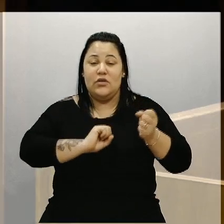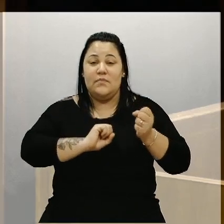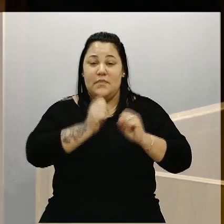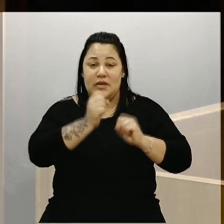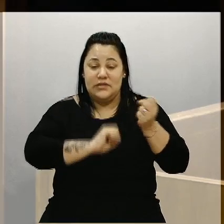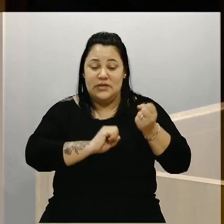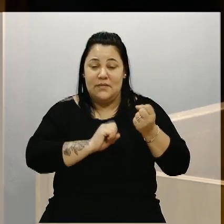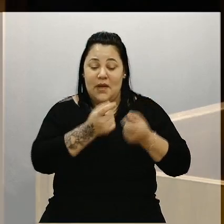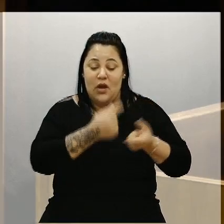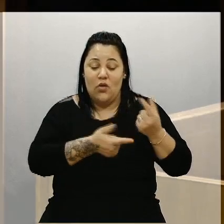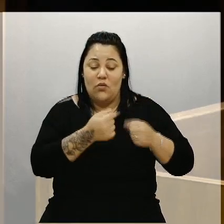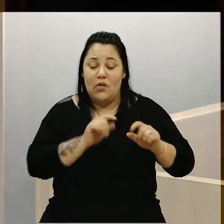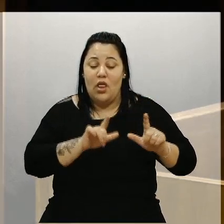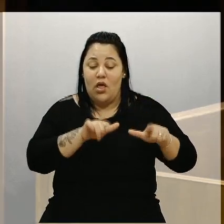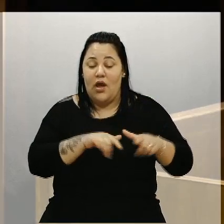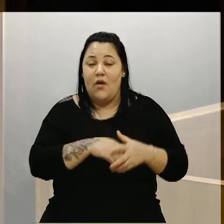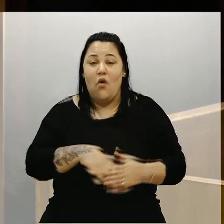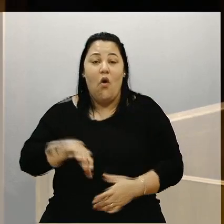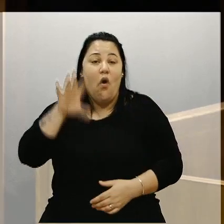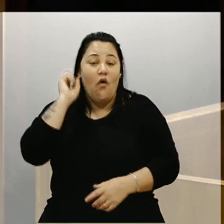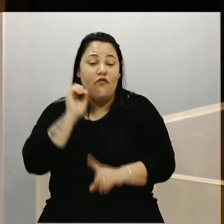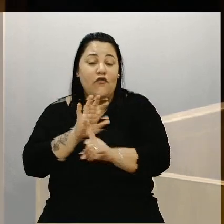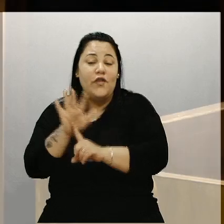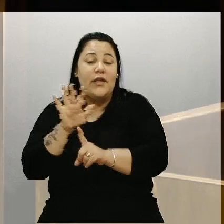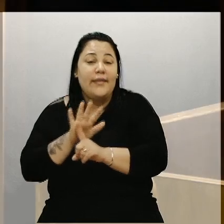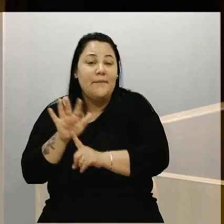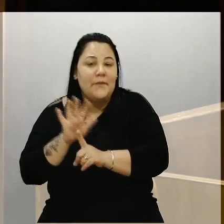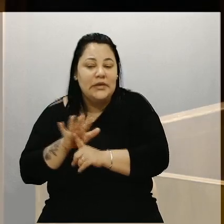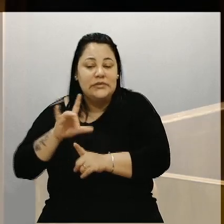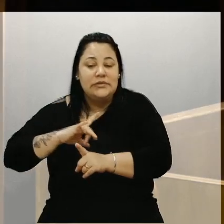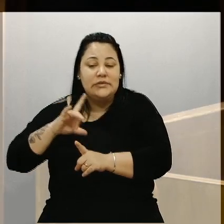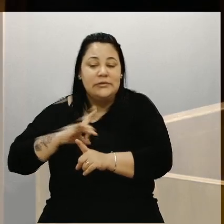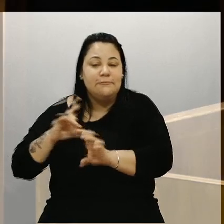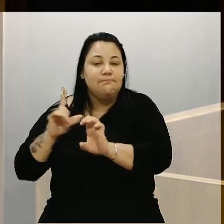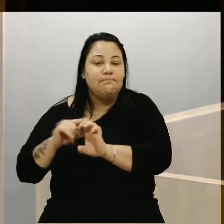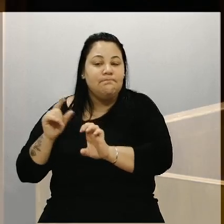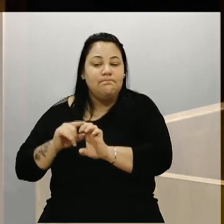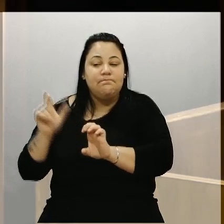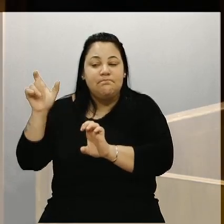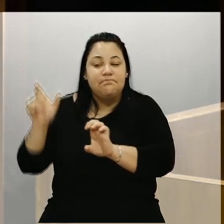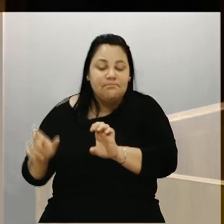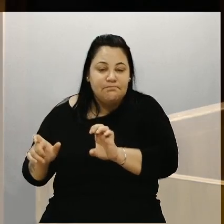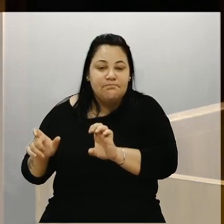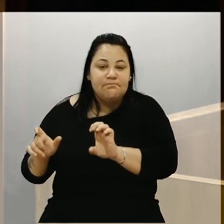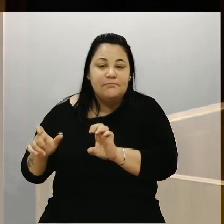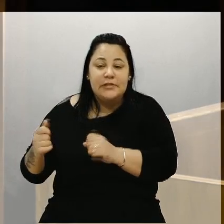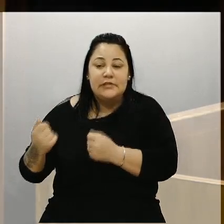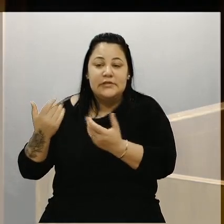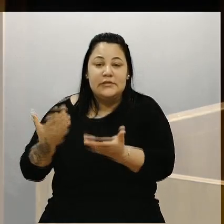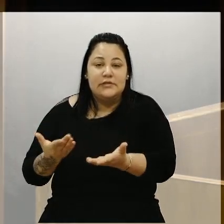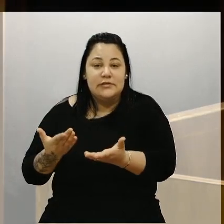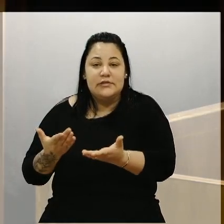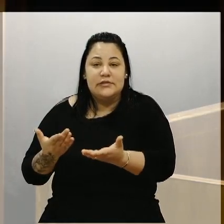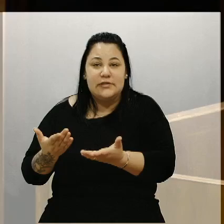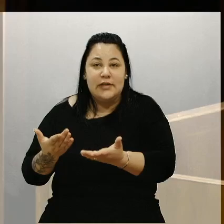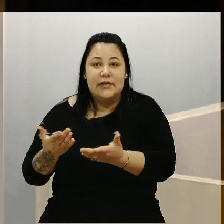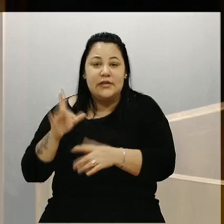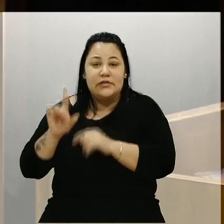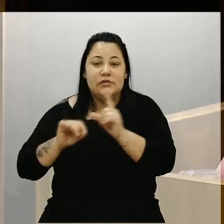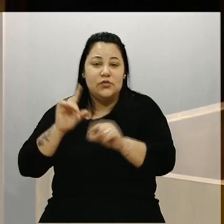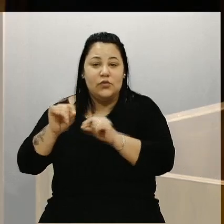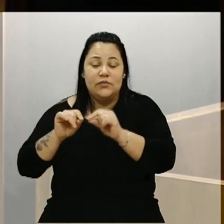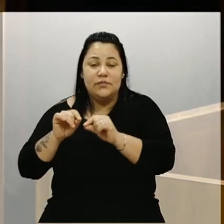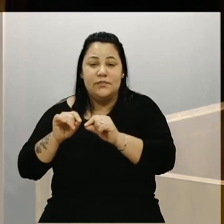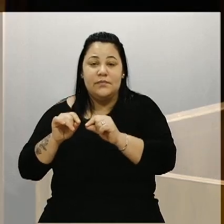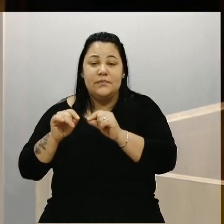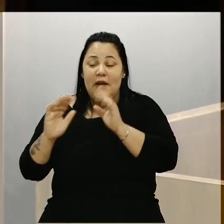economia local, ouvindo as demandas dos empresários, propondo soluções viáveis para os desafios que enfrentam.